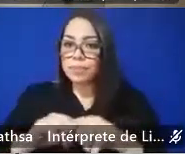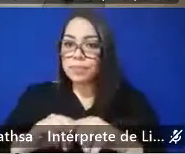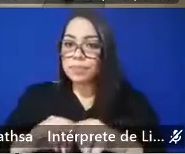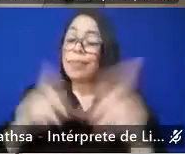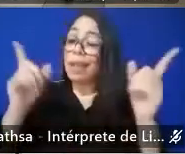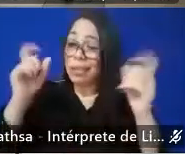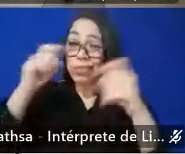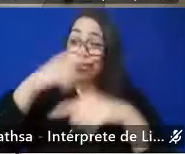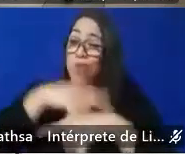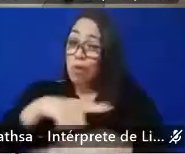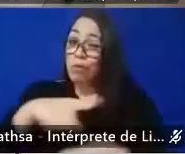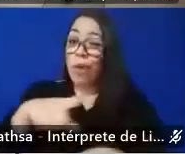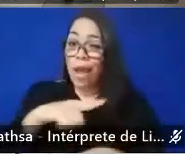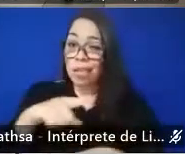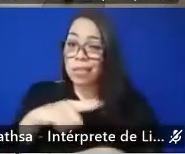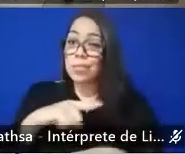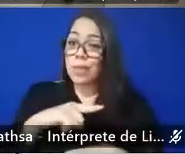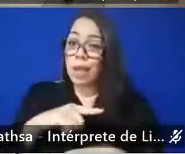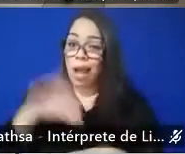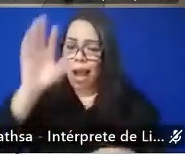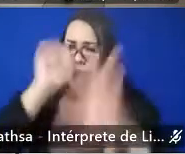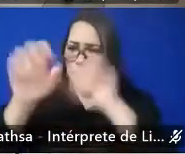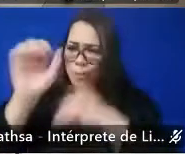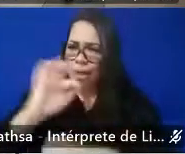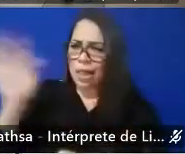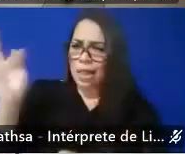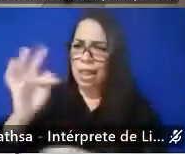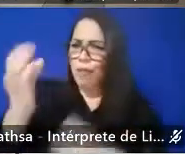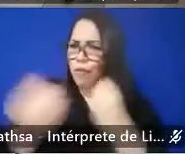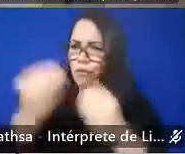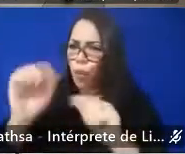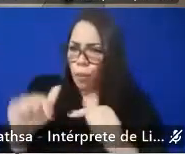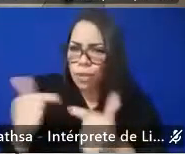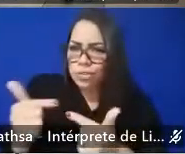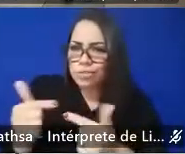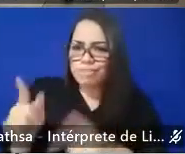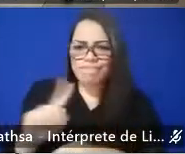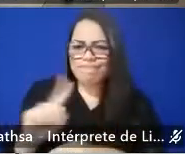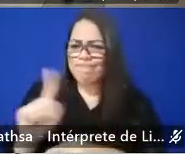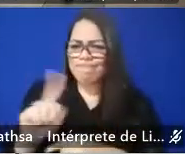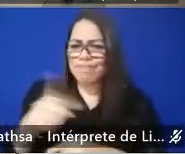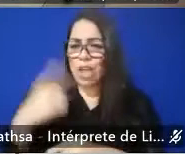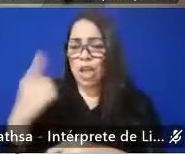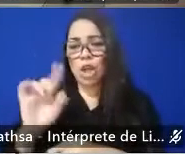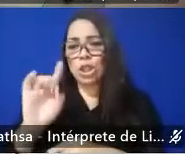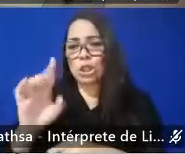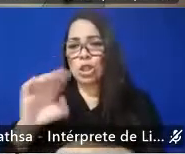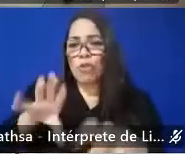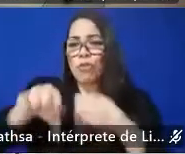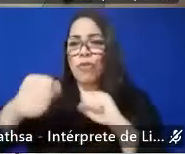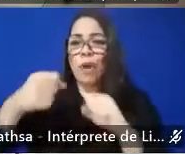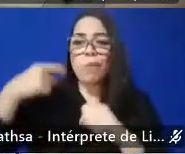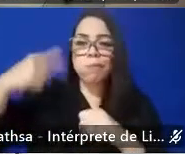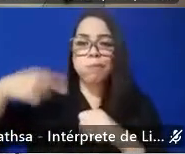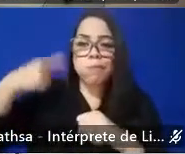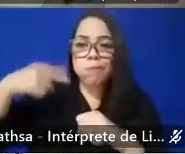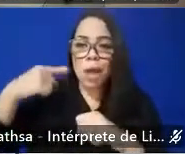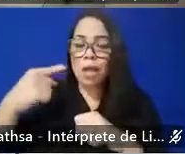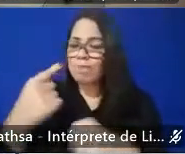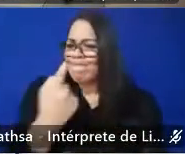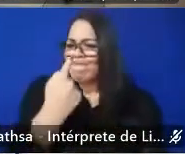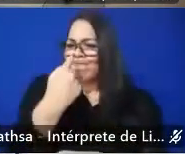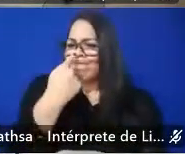não aprendemos da faculdade como fazer Afinal somos bacharéis em Direito íntimo das leis e doutrinas